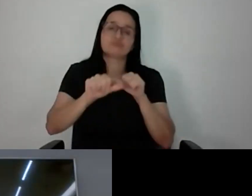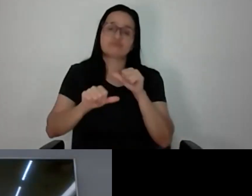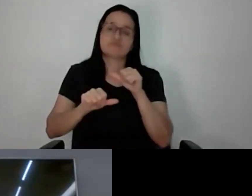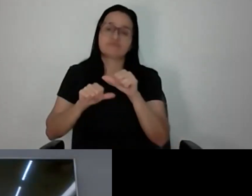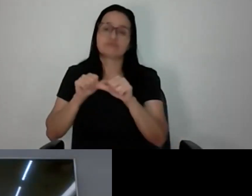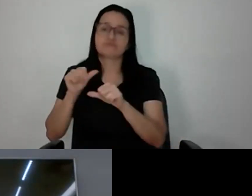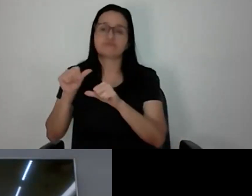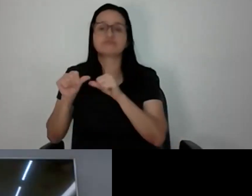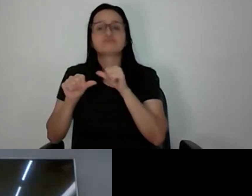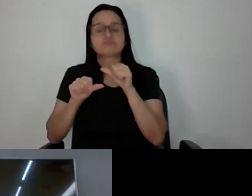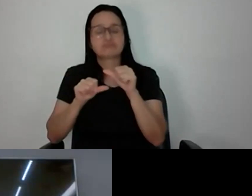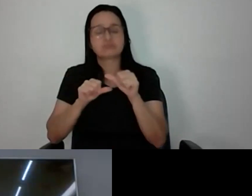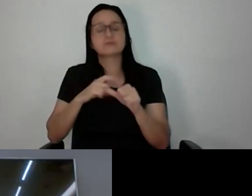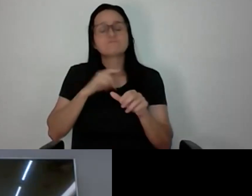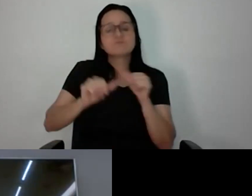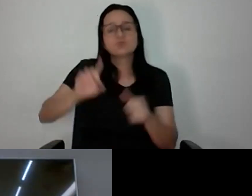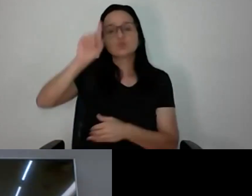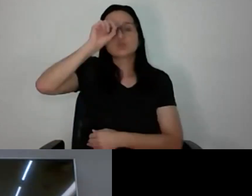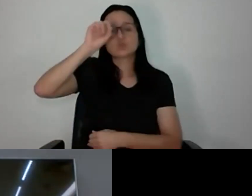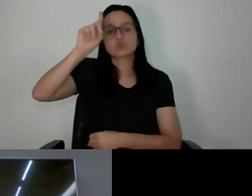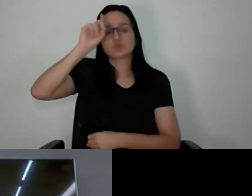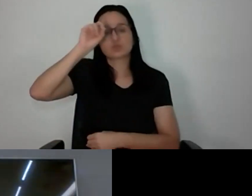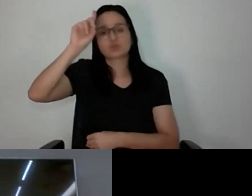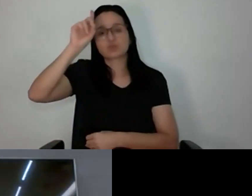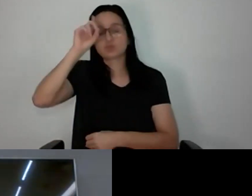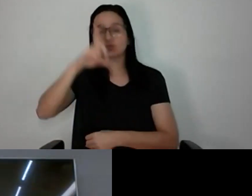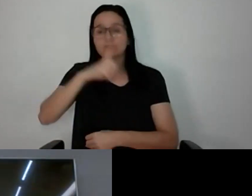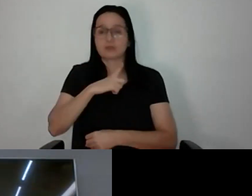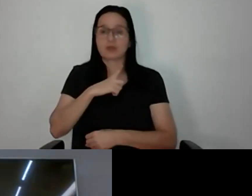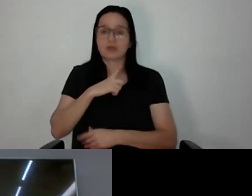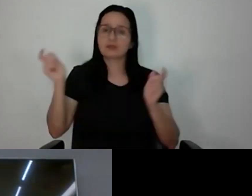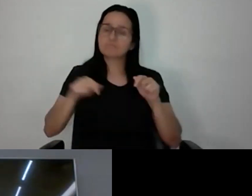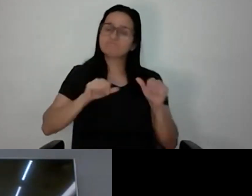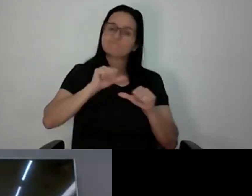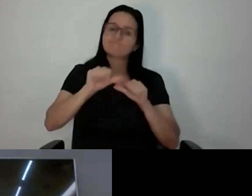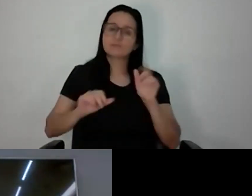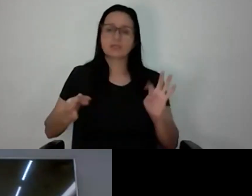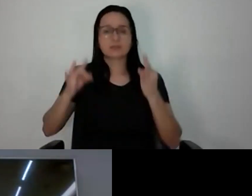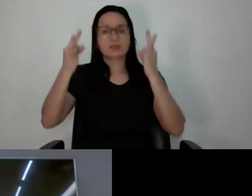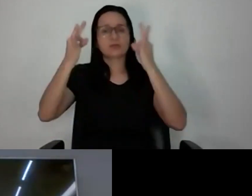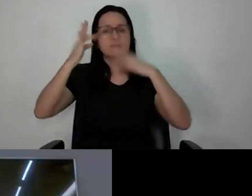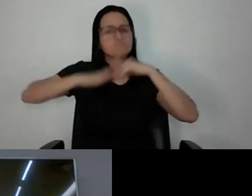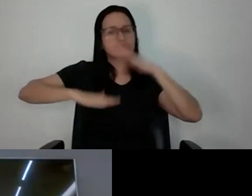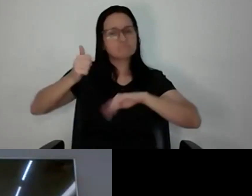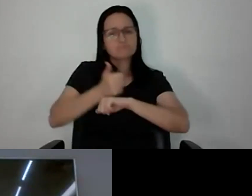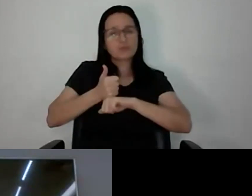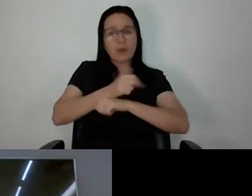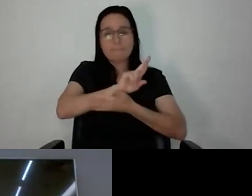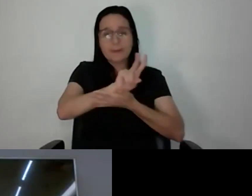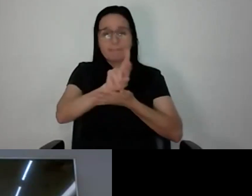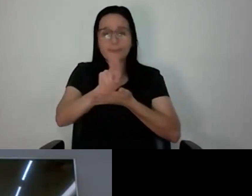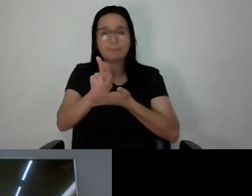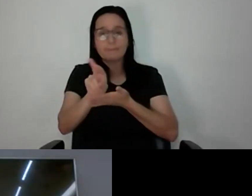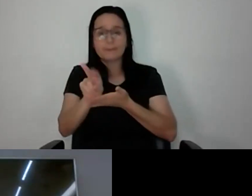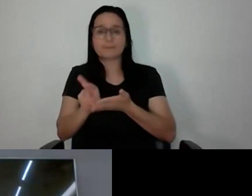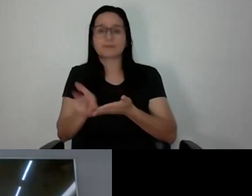dia, mas é algo que a gente percebe uma renovação tecnológica em cada uma das profissões. O que acho que